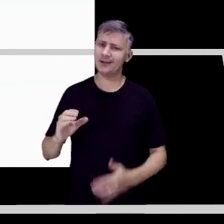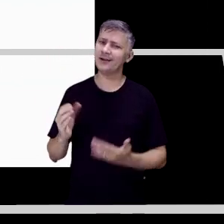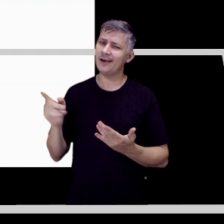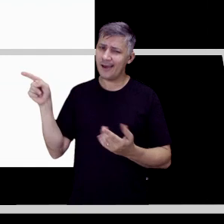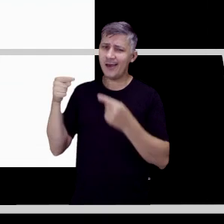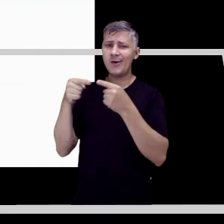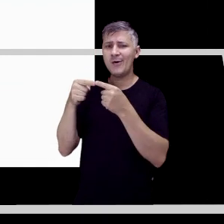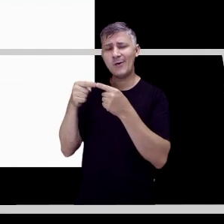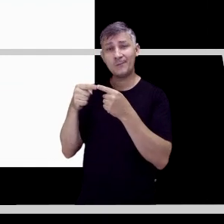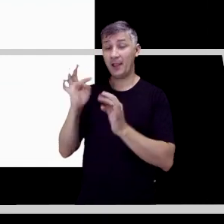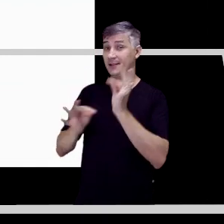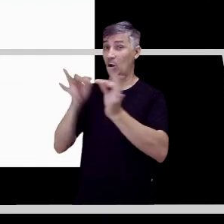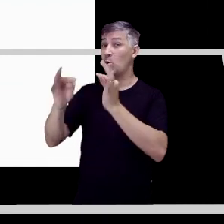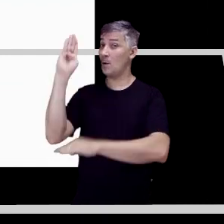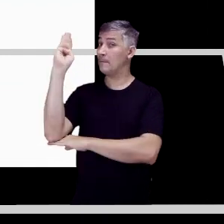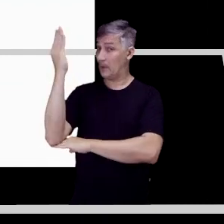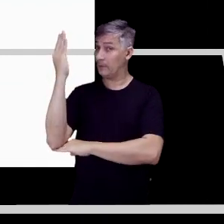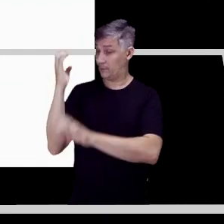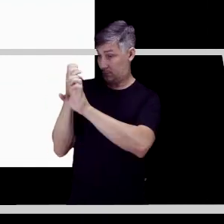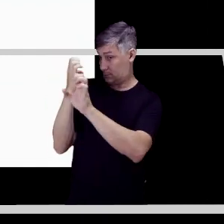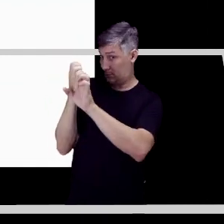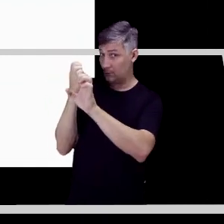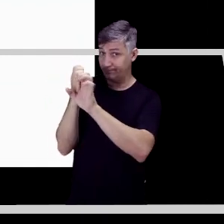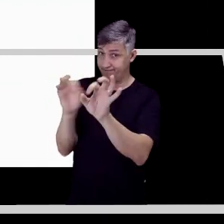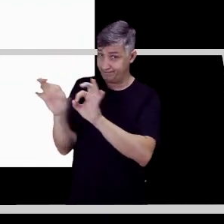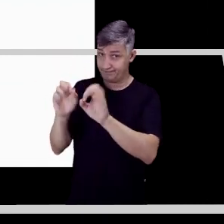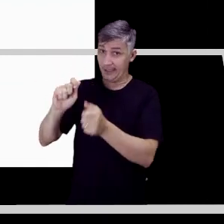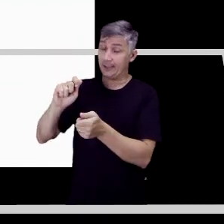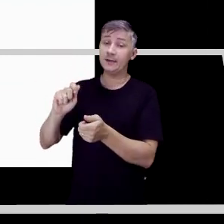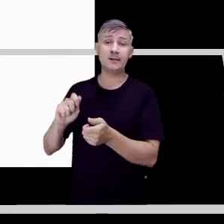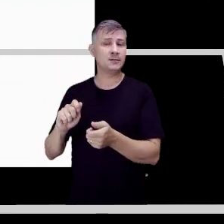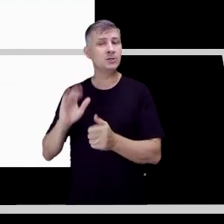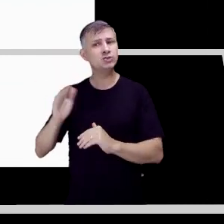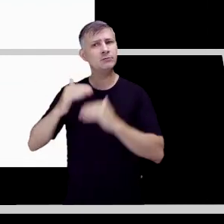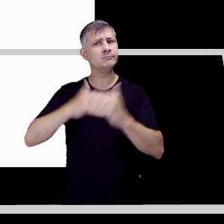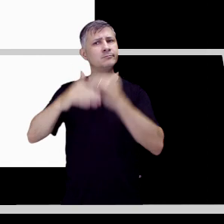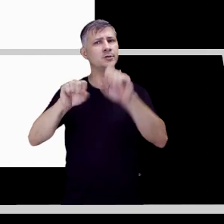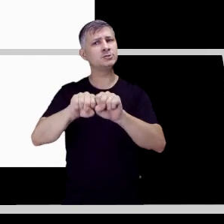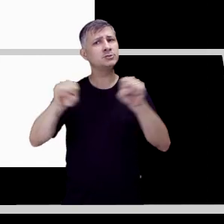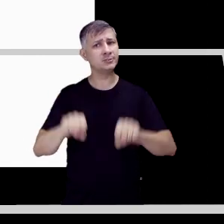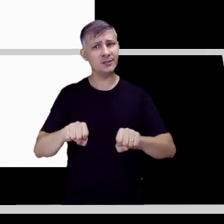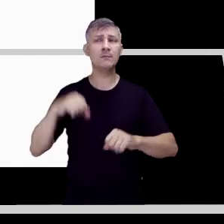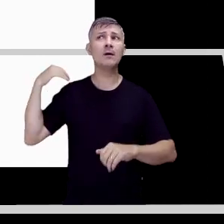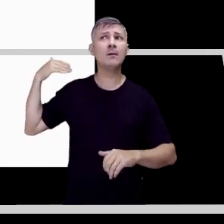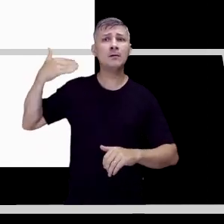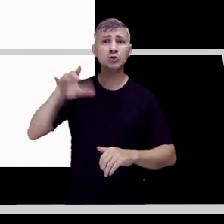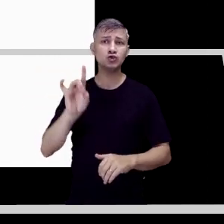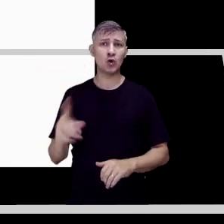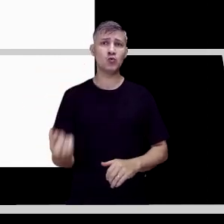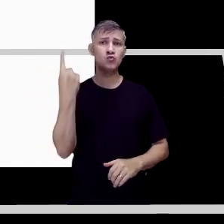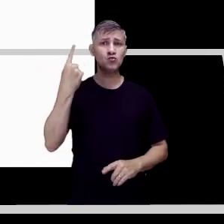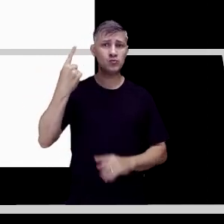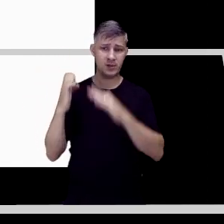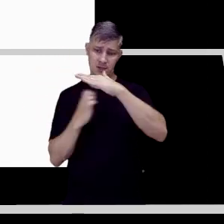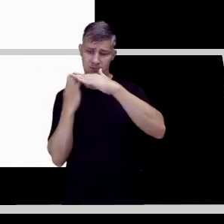Laminated Timber, que é uma das tecnologias de madeira engenheirada. Quando começou a ser desenvolvido o sistema, até